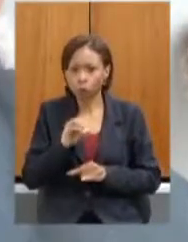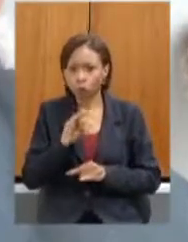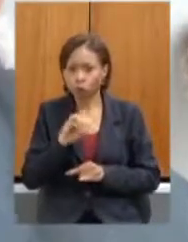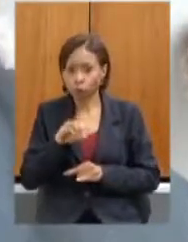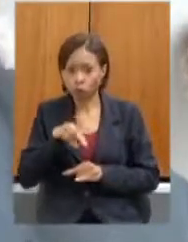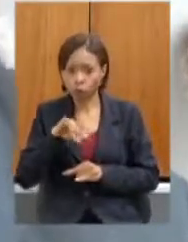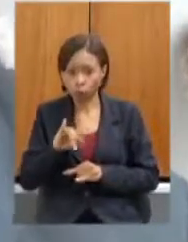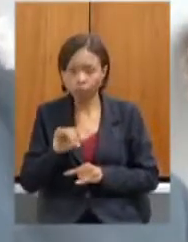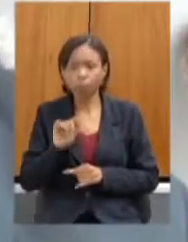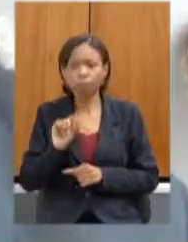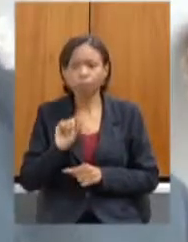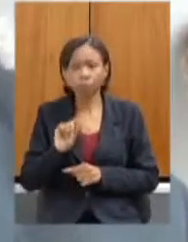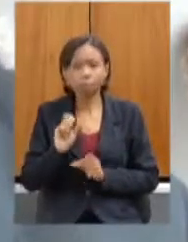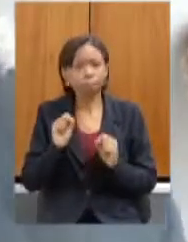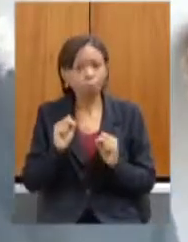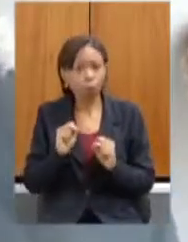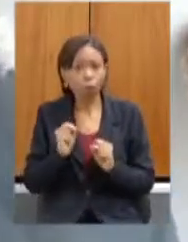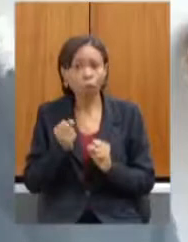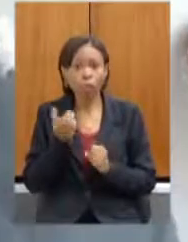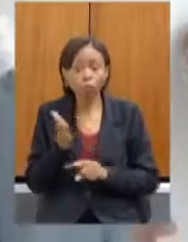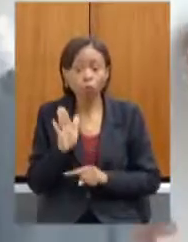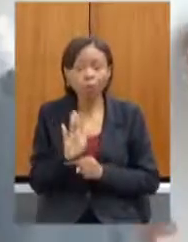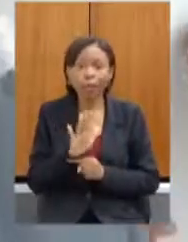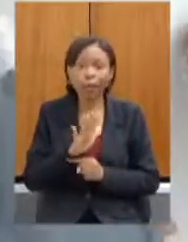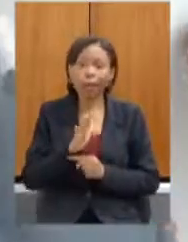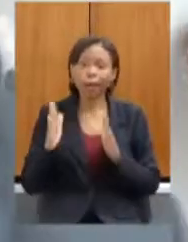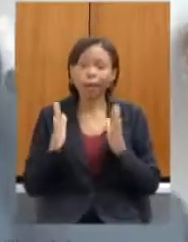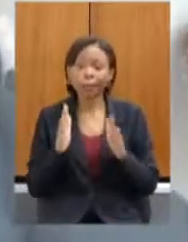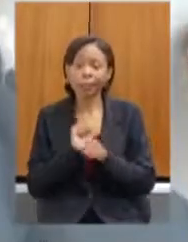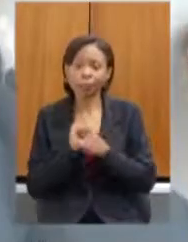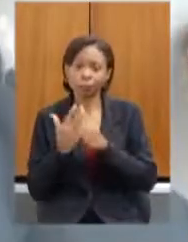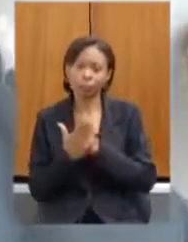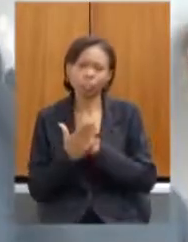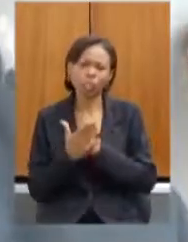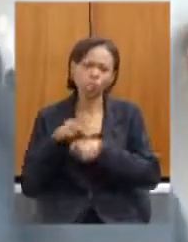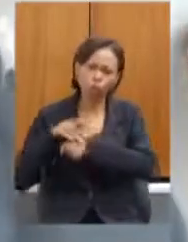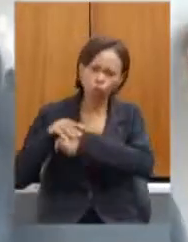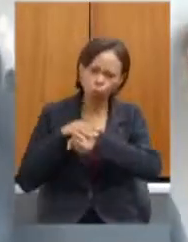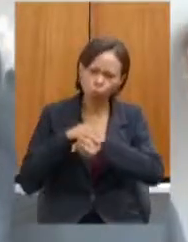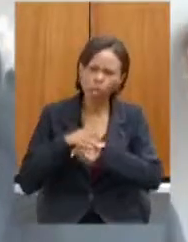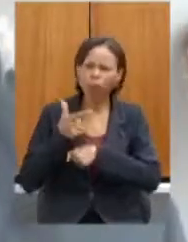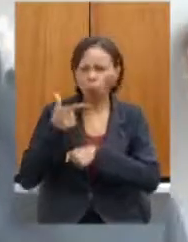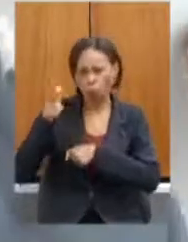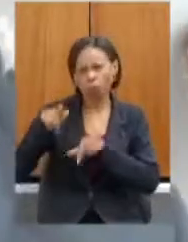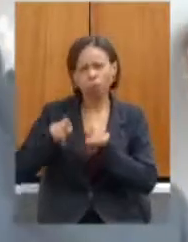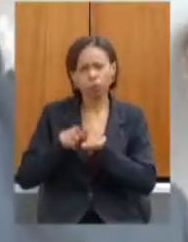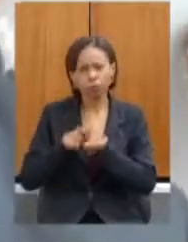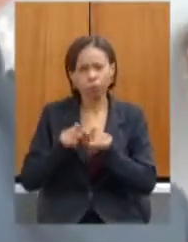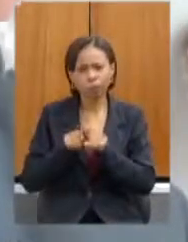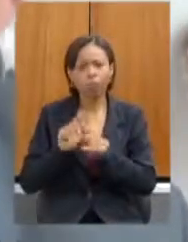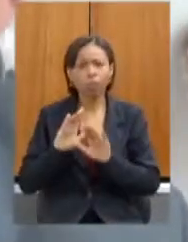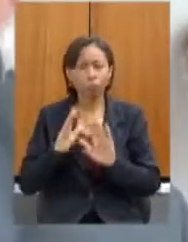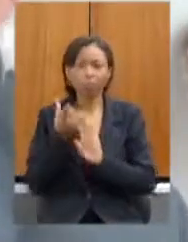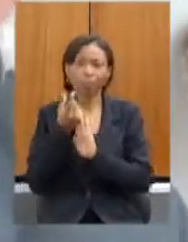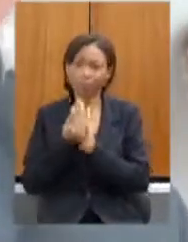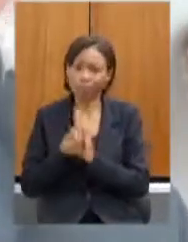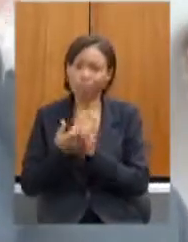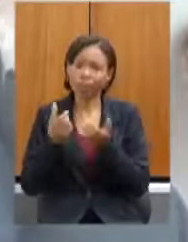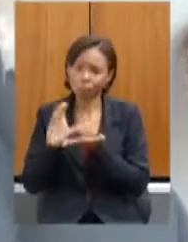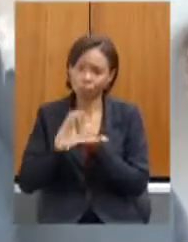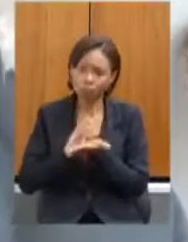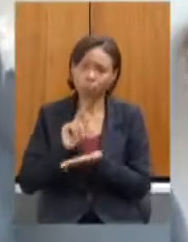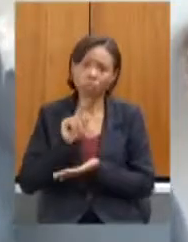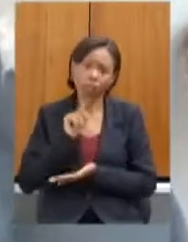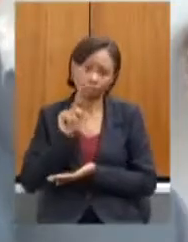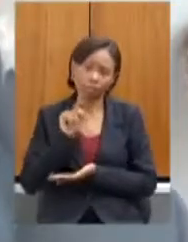é atuar na questão da pandemia da guide outras patologias também nós apostamos recursos lá e queremos uma reunião com vossa